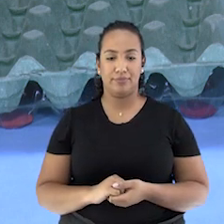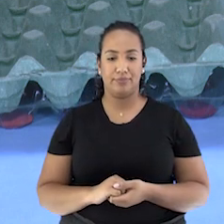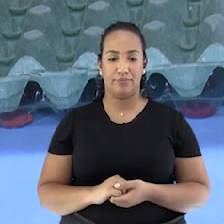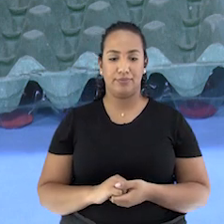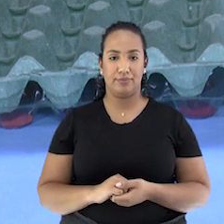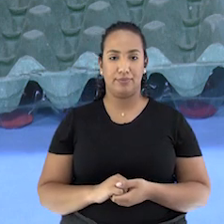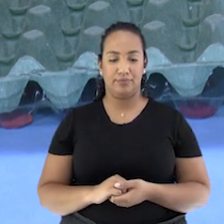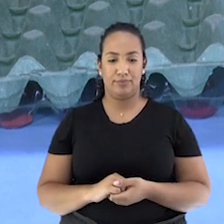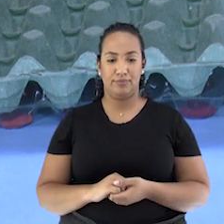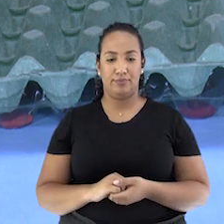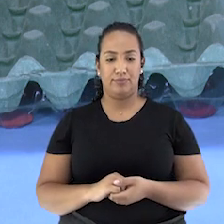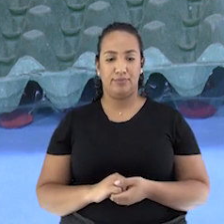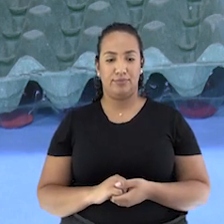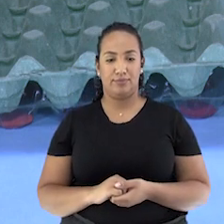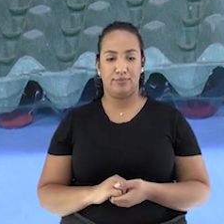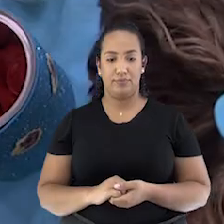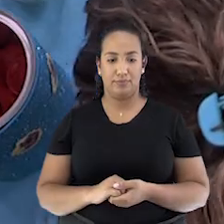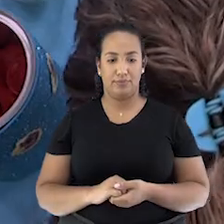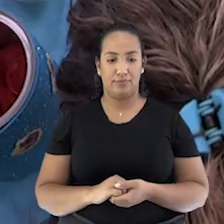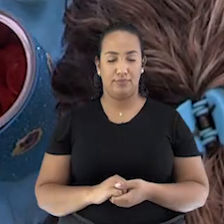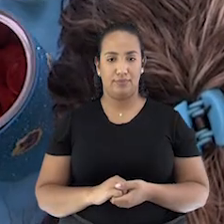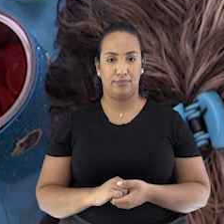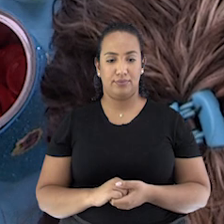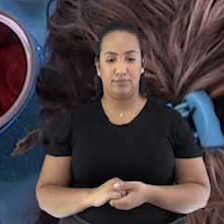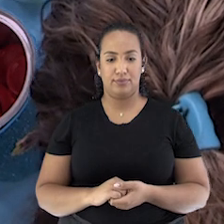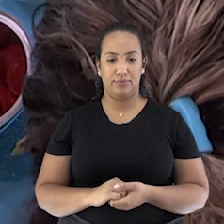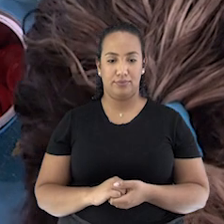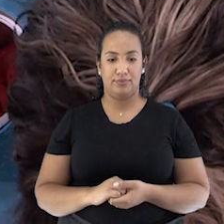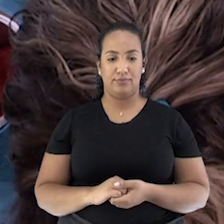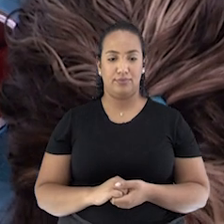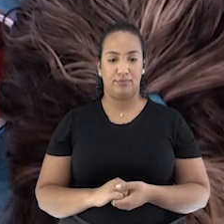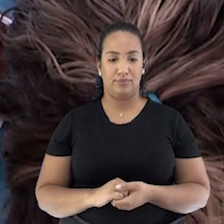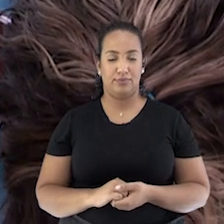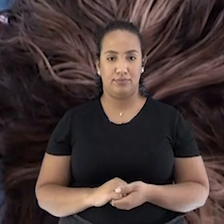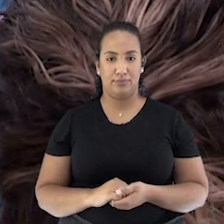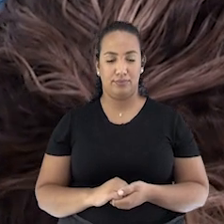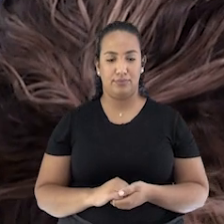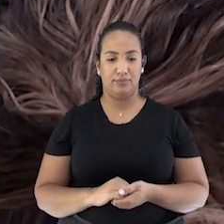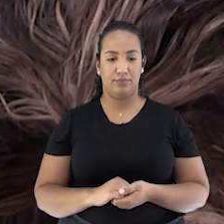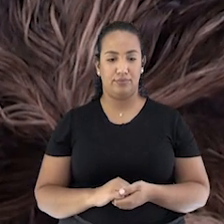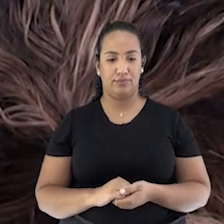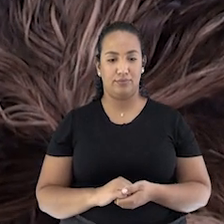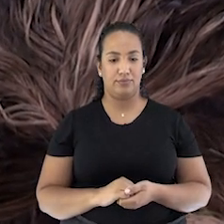aqui, ó, e pegar aqui em cima